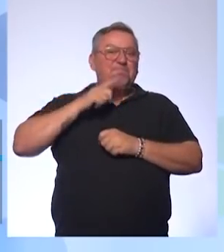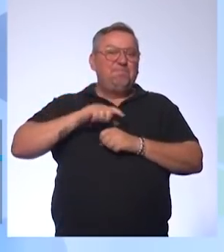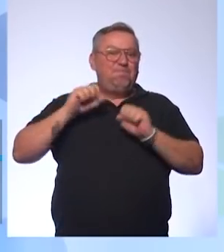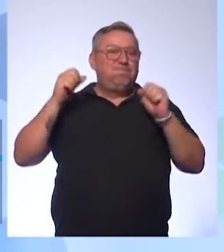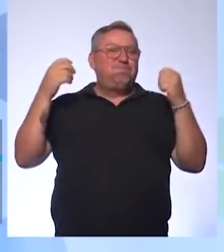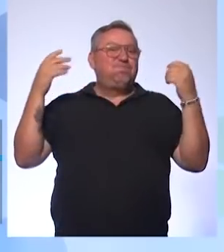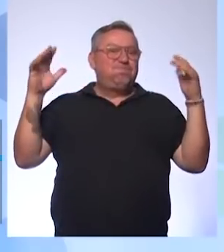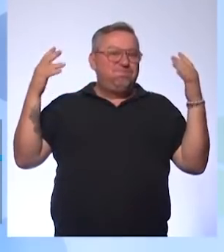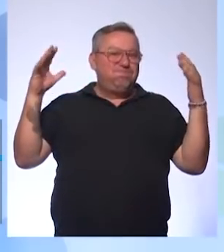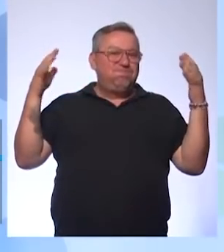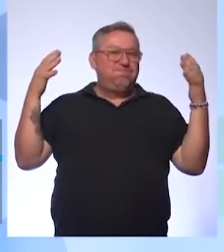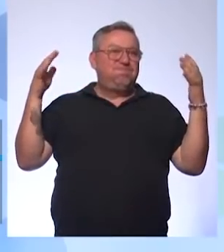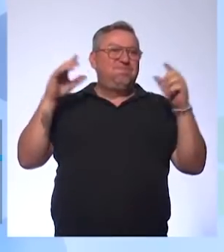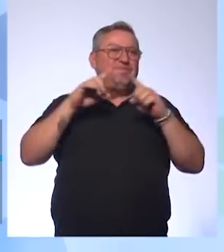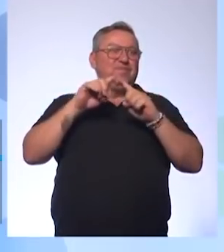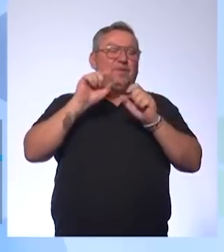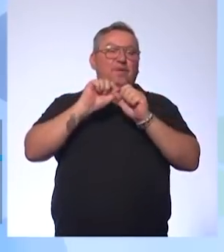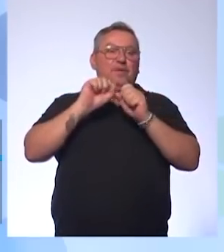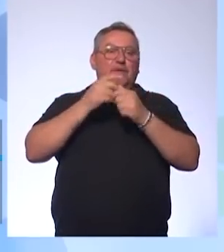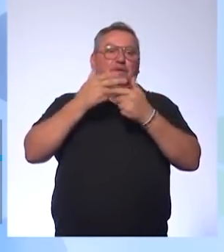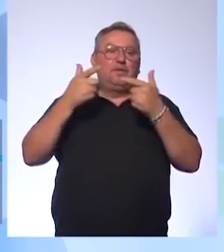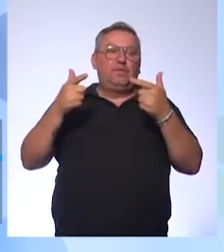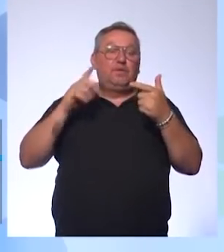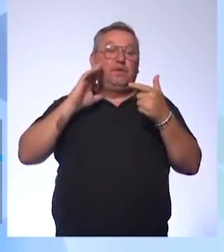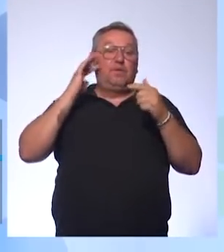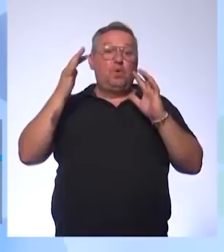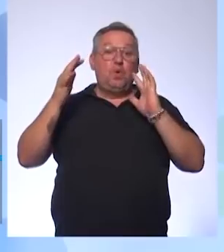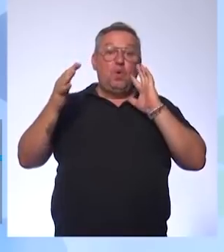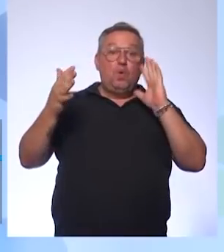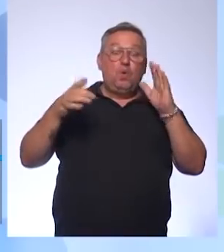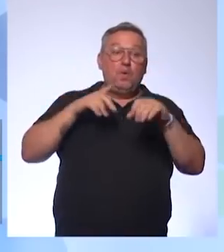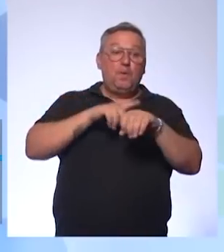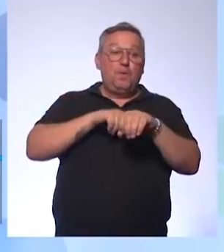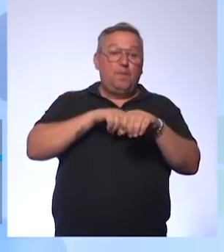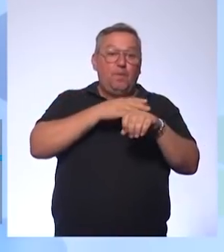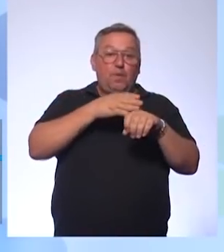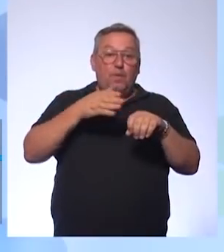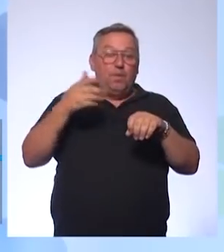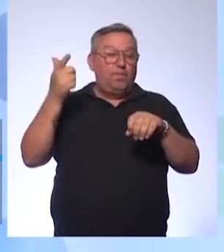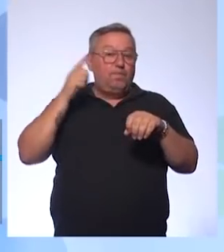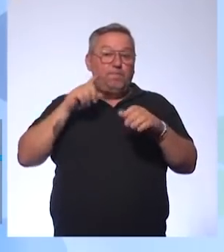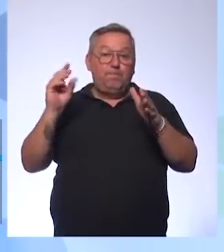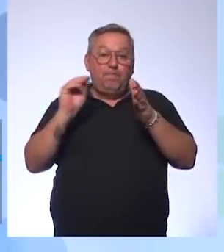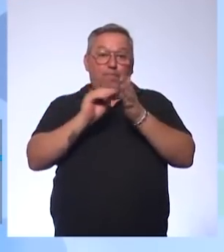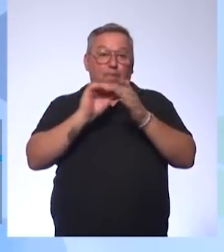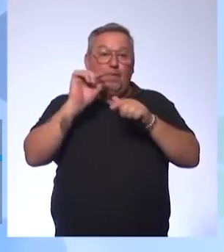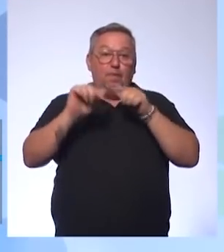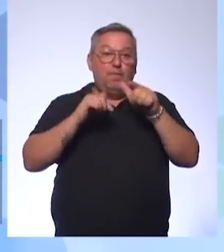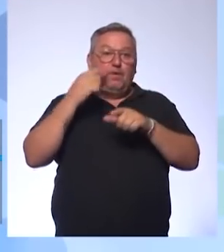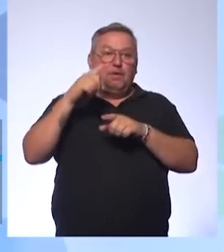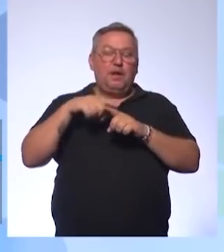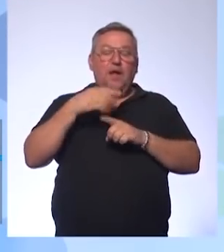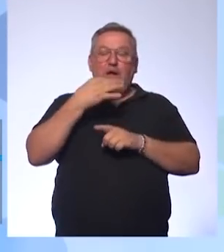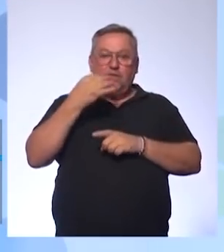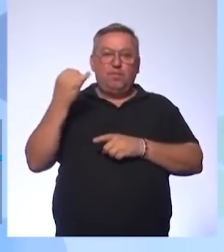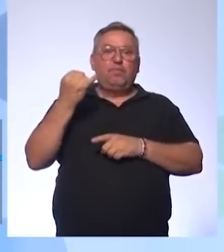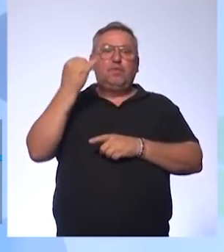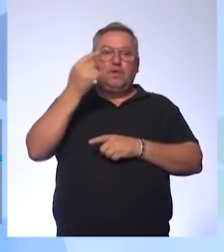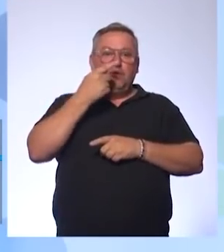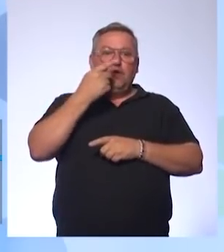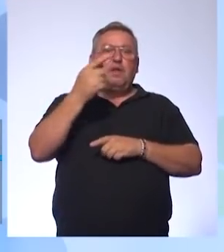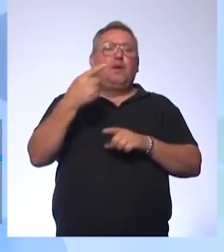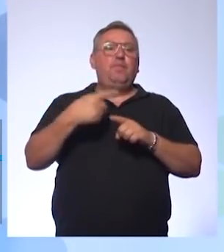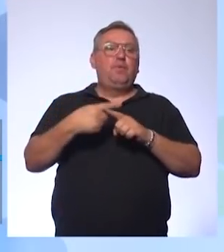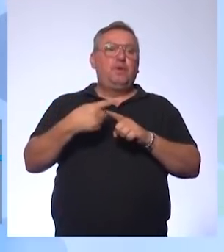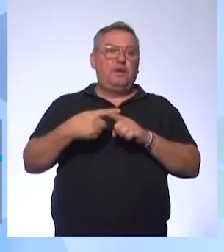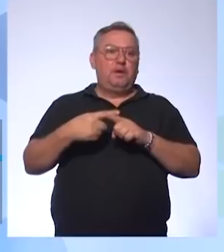merecedora. Mas foram tantas coisas que aconteceram nesse período que eu não tive tempo de colocar o trabalho dela. Achei importante mencioná-la